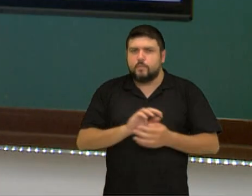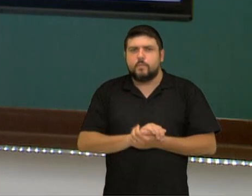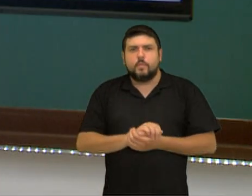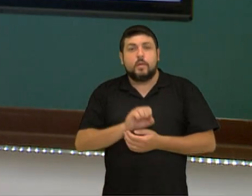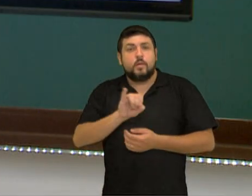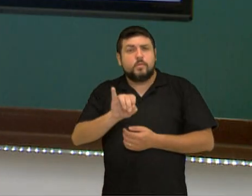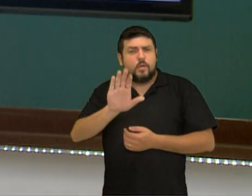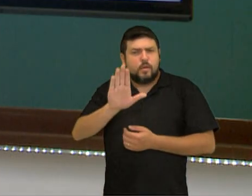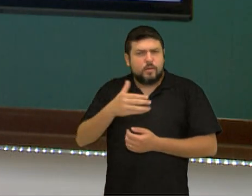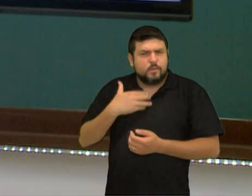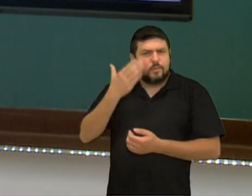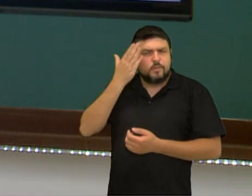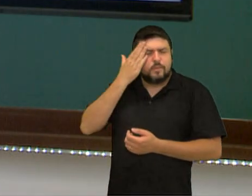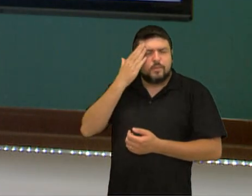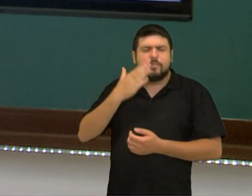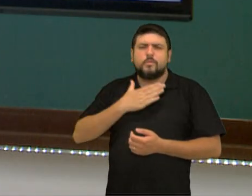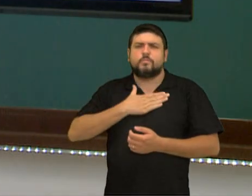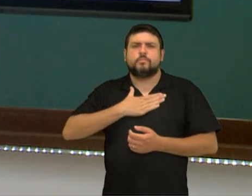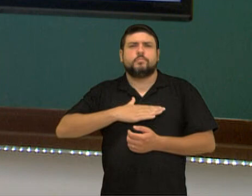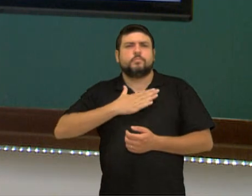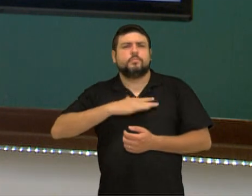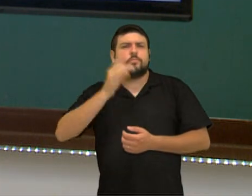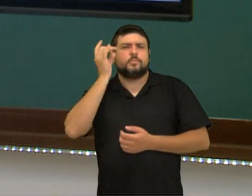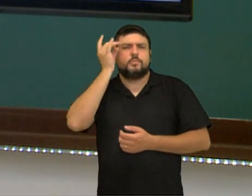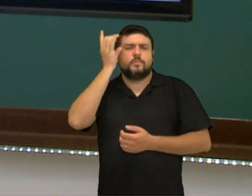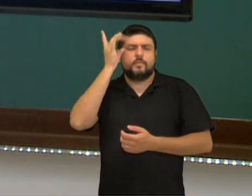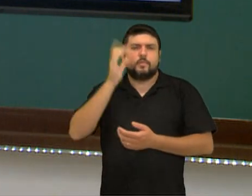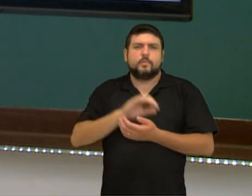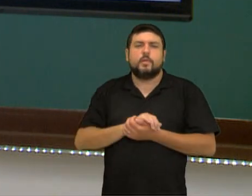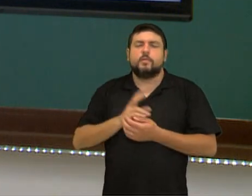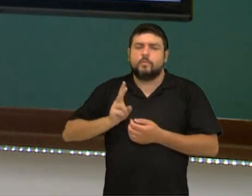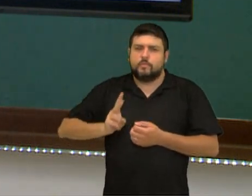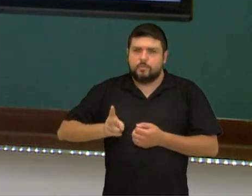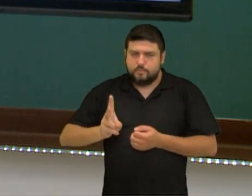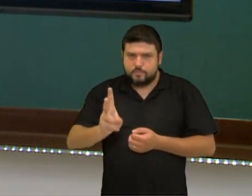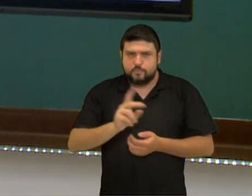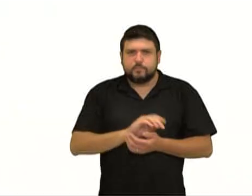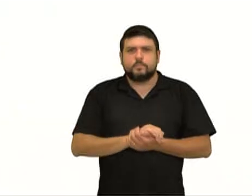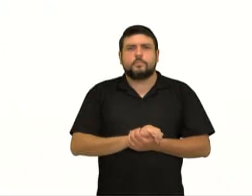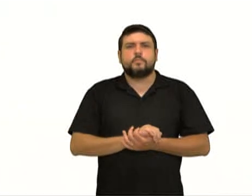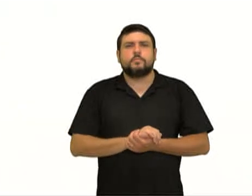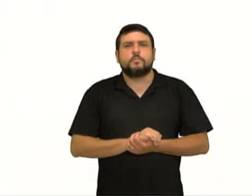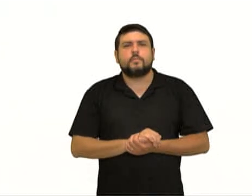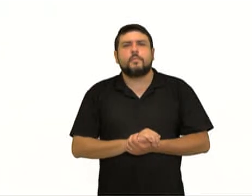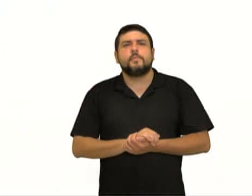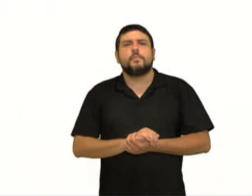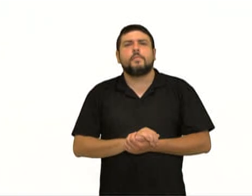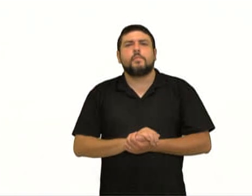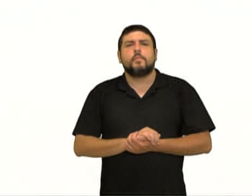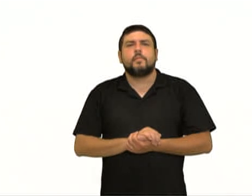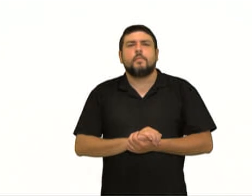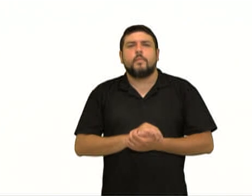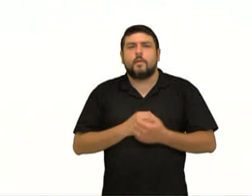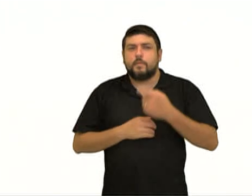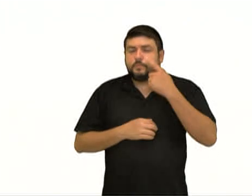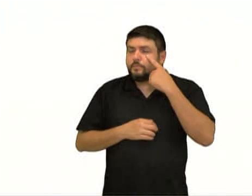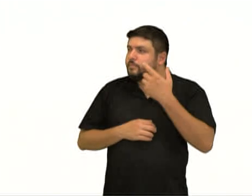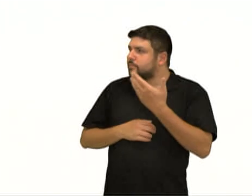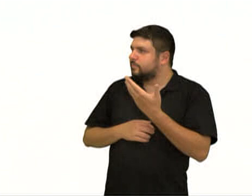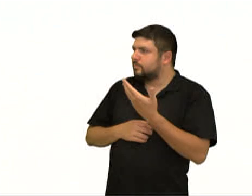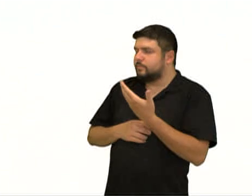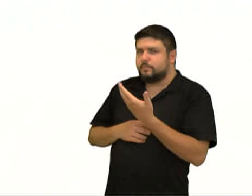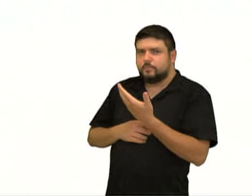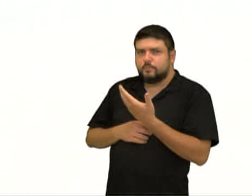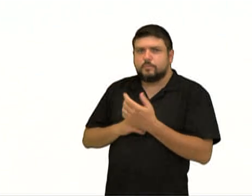questões fáceis, tranquilas? Então, dando prosseguimento ao nosso conteúdo. Aqui nessa imagem que está aí na sua tela, você